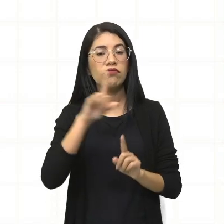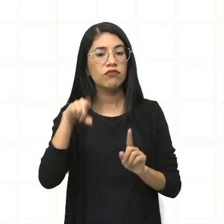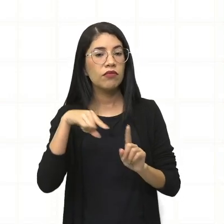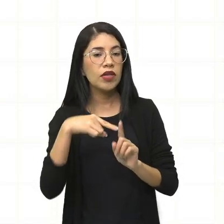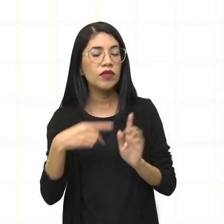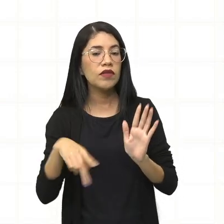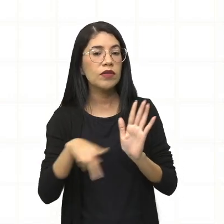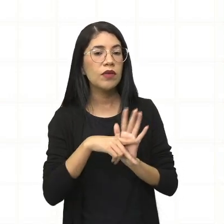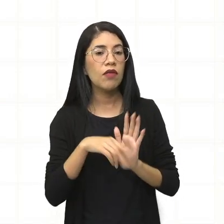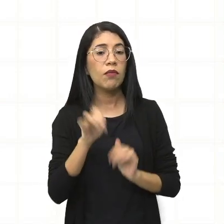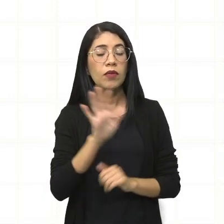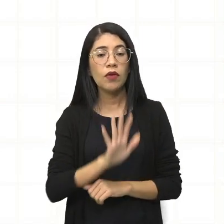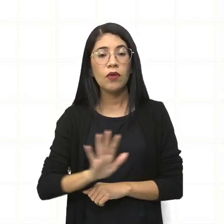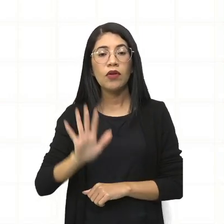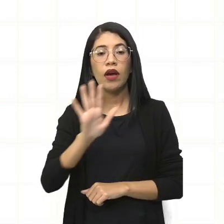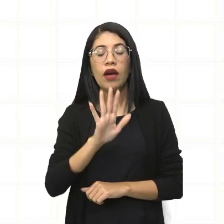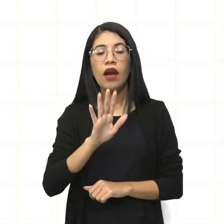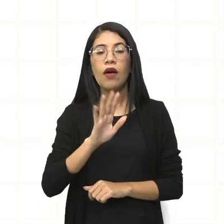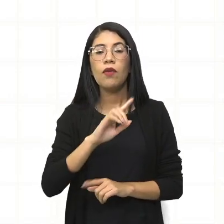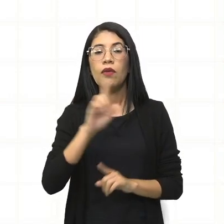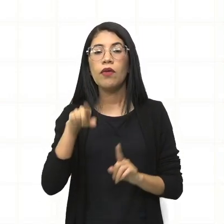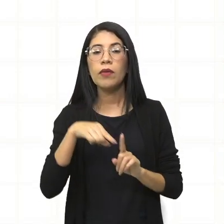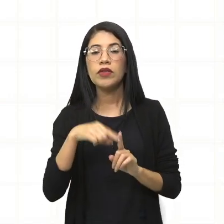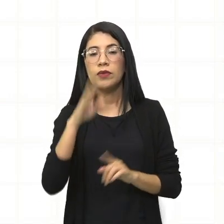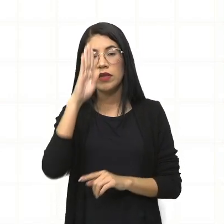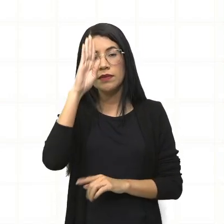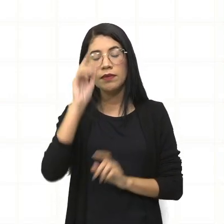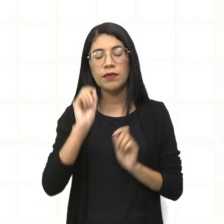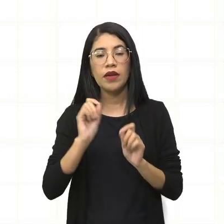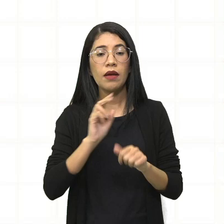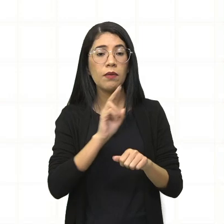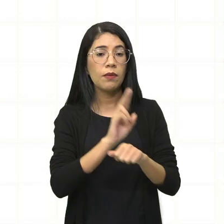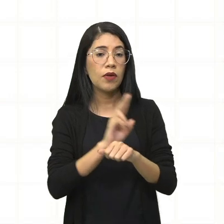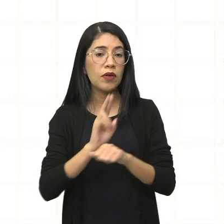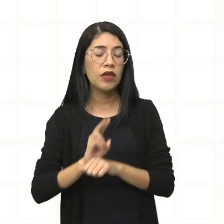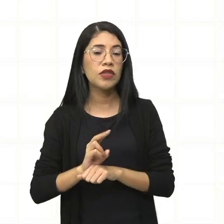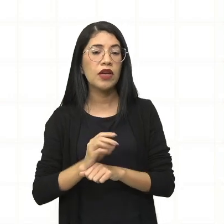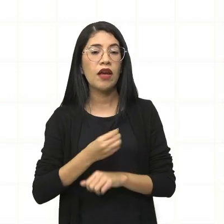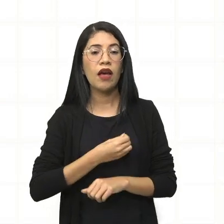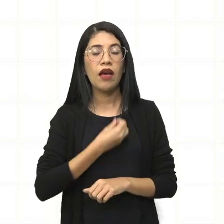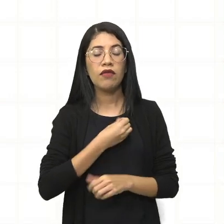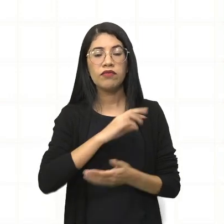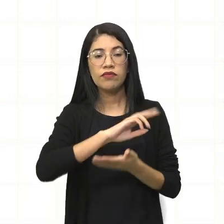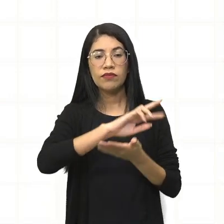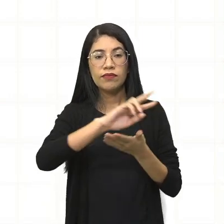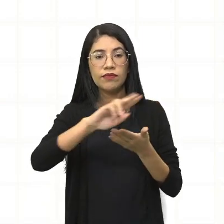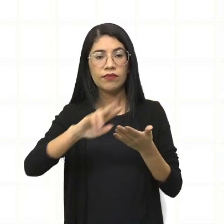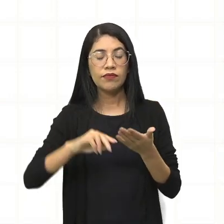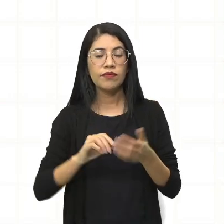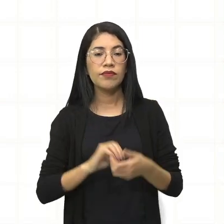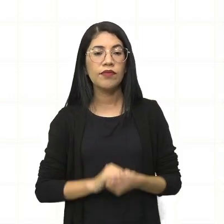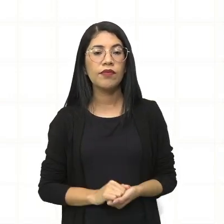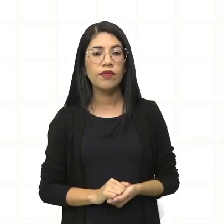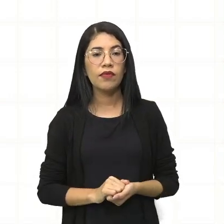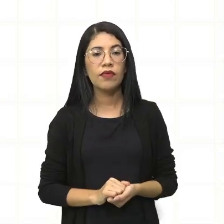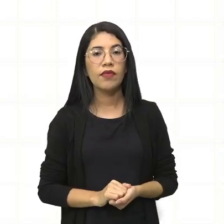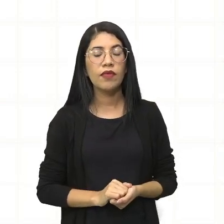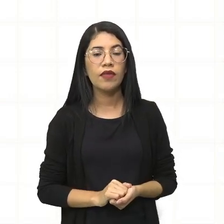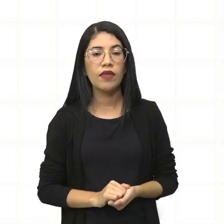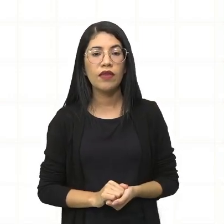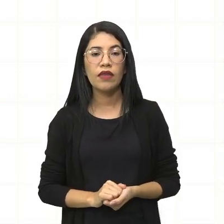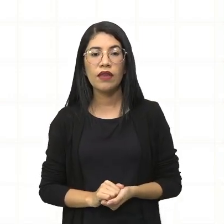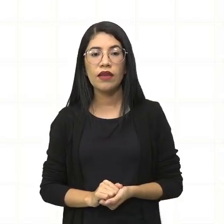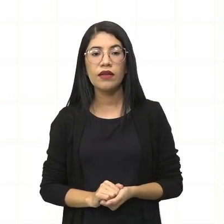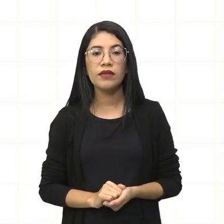objetivo, né? Que, no geral, o principal objetivo é proteger a biodiversidade dentro desses